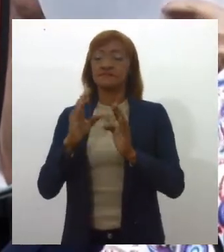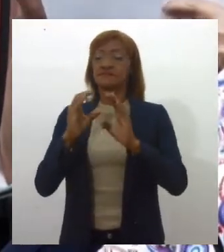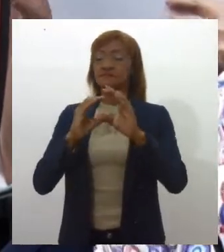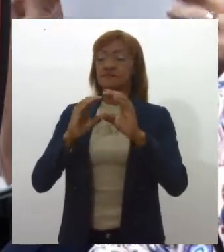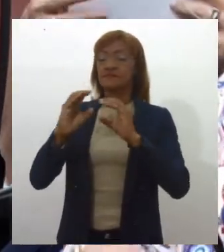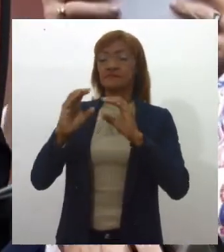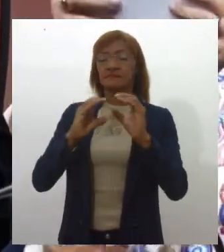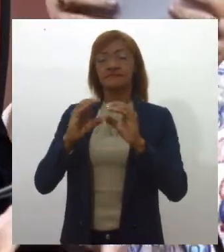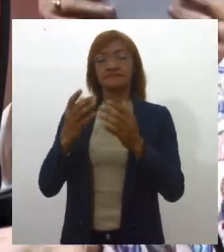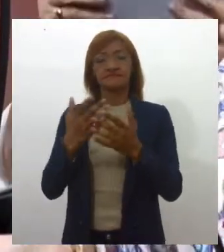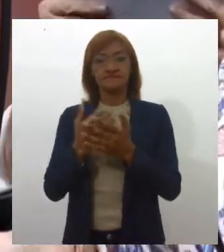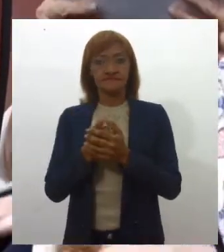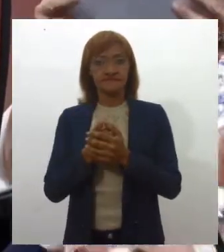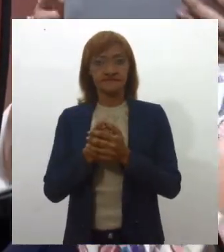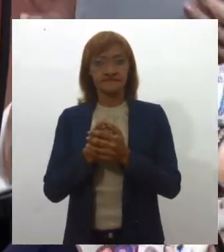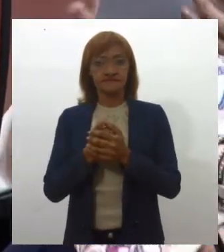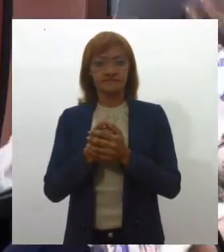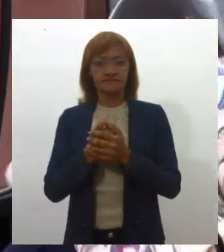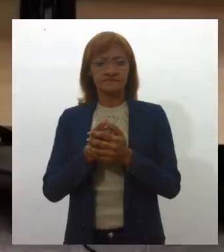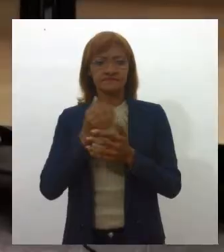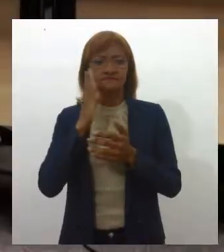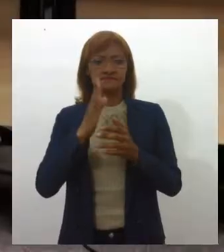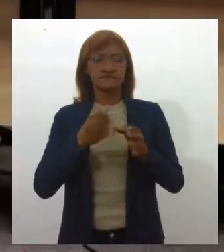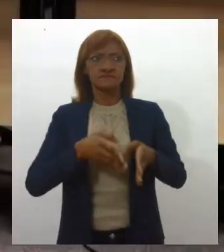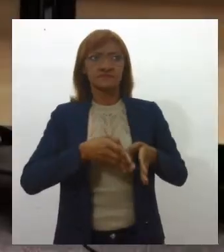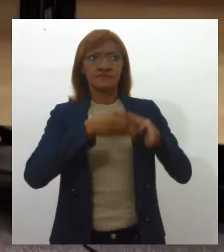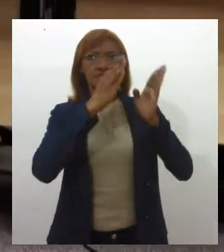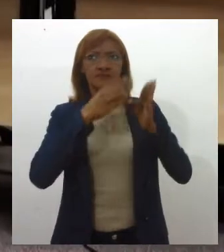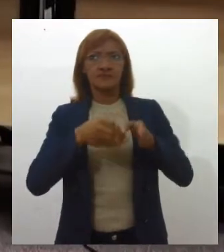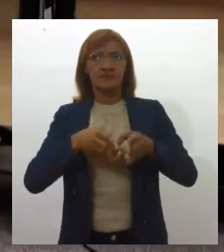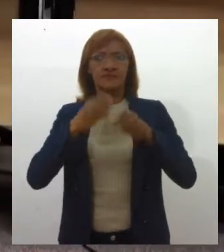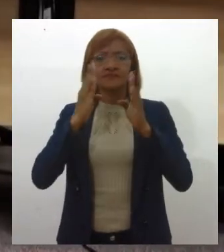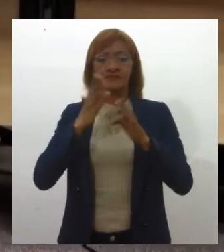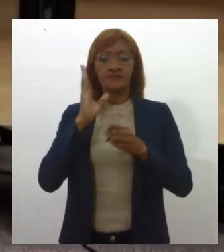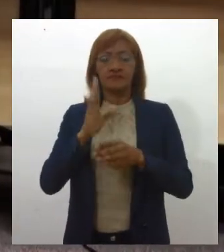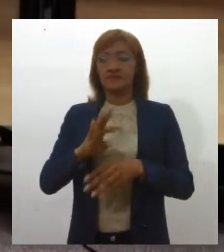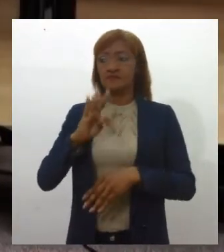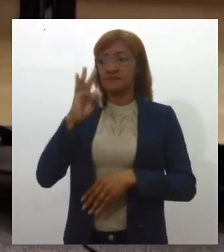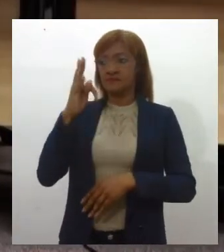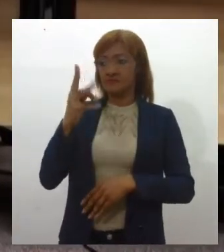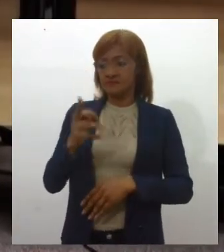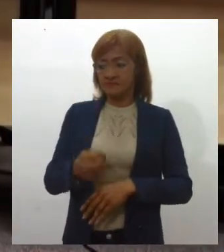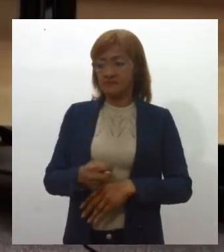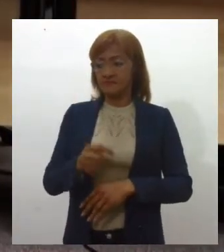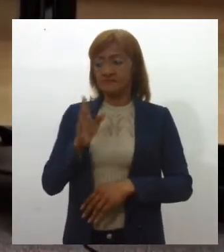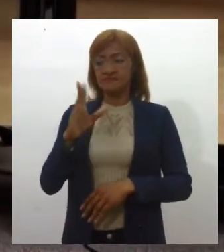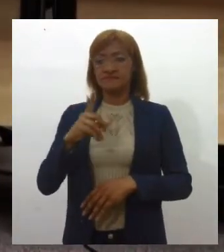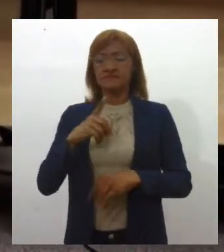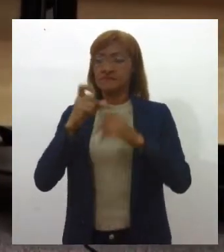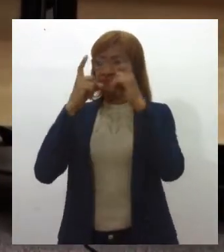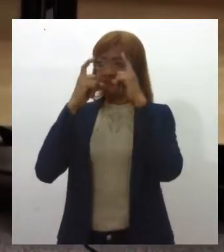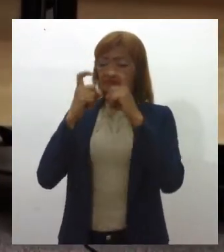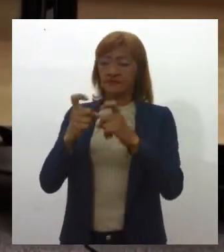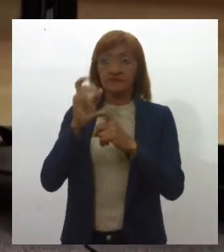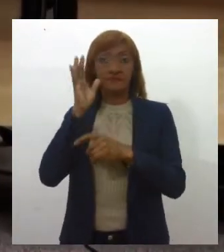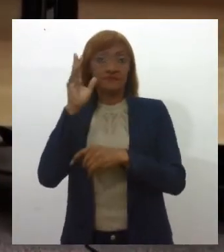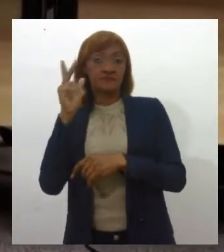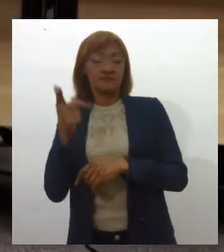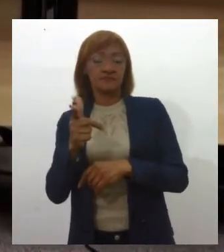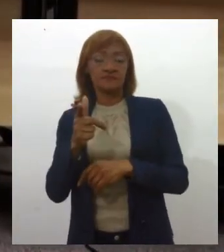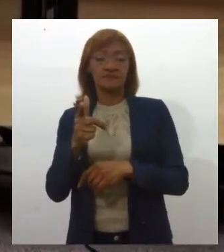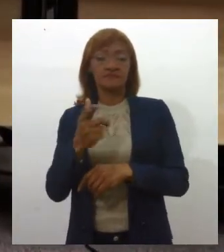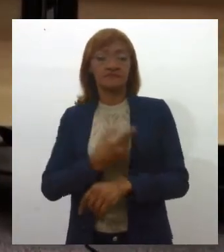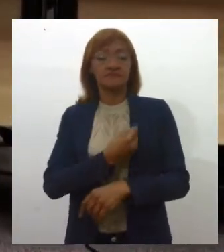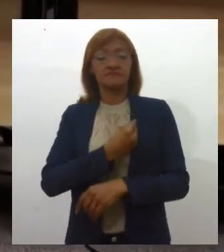pelos condomínios residenciais aos órgãos de segurança pública de ocorrências ou indícios de violência doméstica e familiar contra a